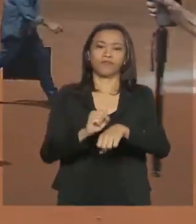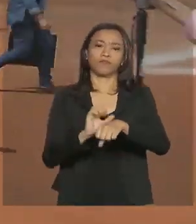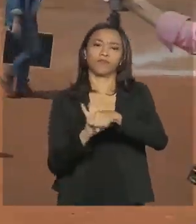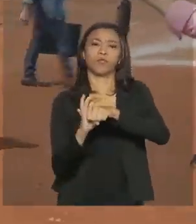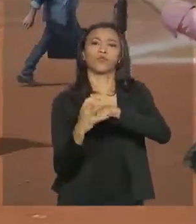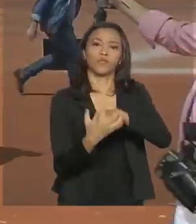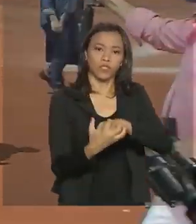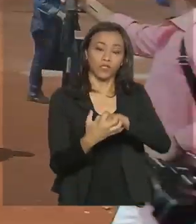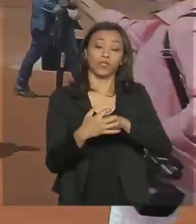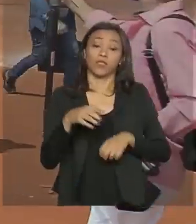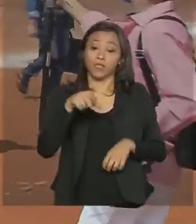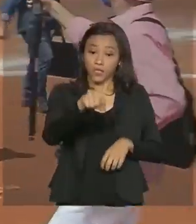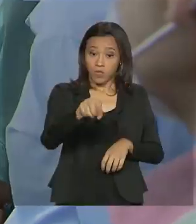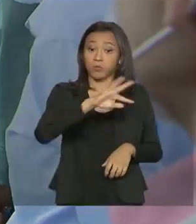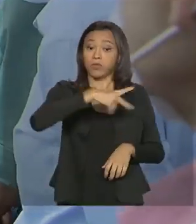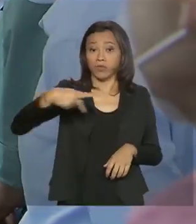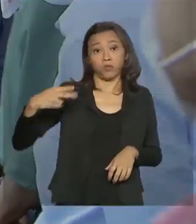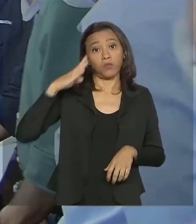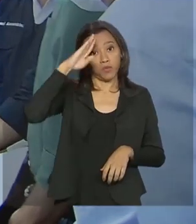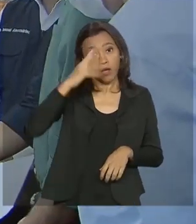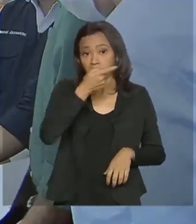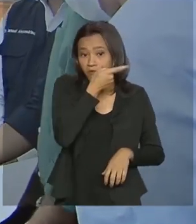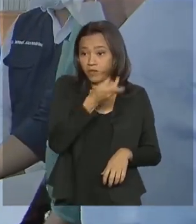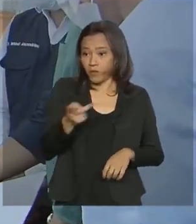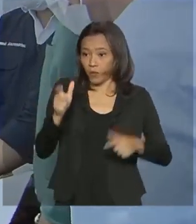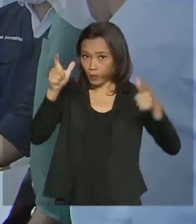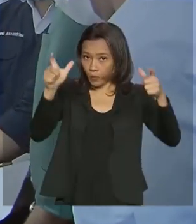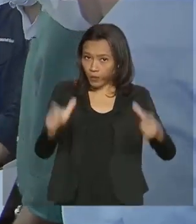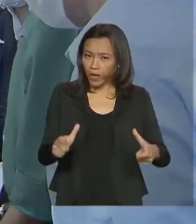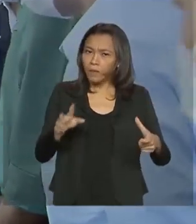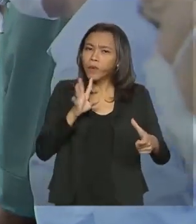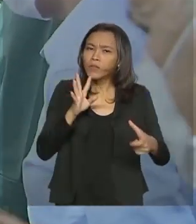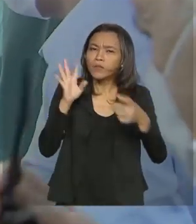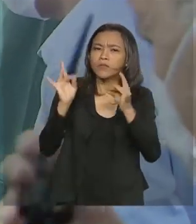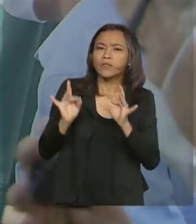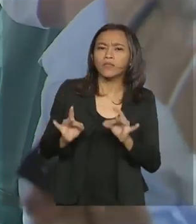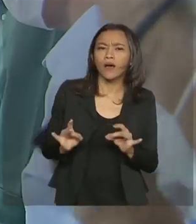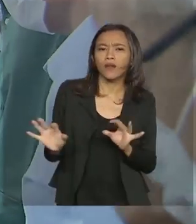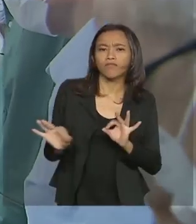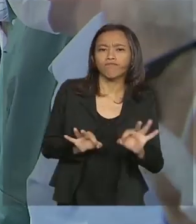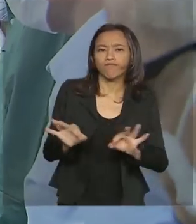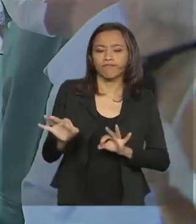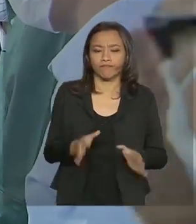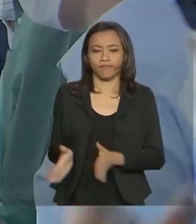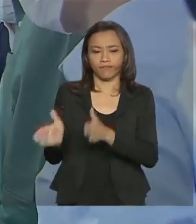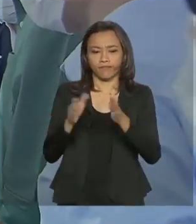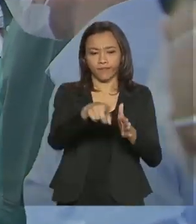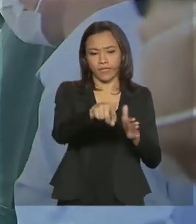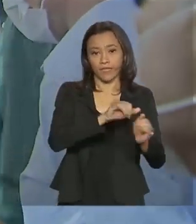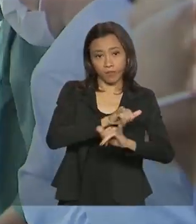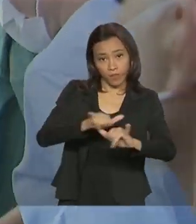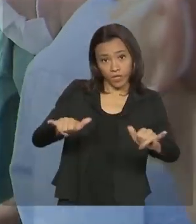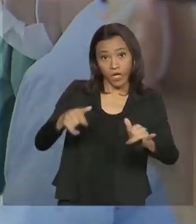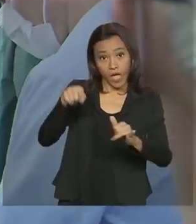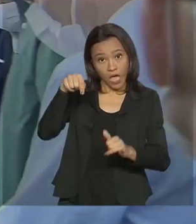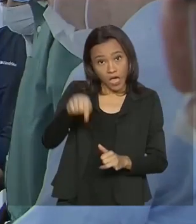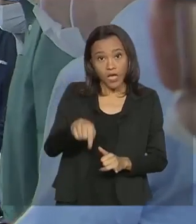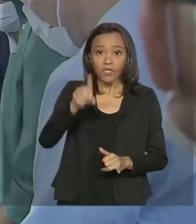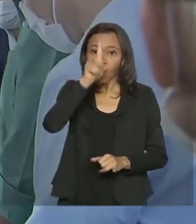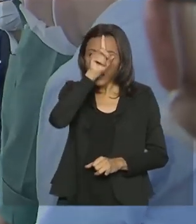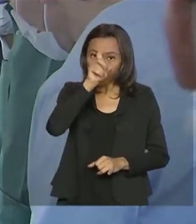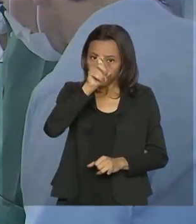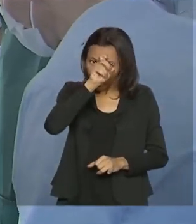Jair Bolsonaro visitou o local e conheceu os detalhes da obra. Esse hospital de campanha, então, ele leva em consideração uma